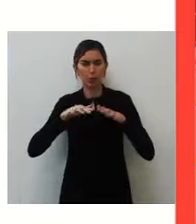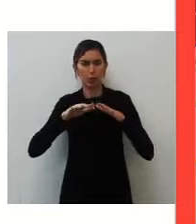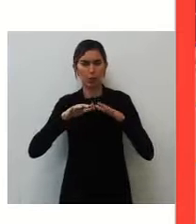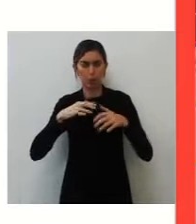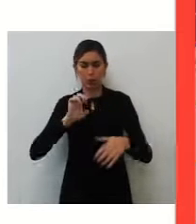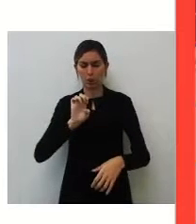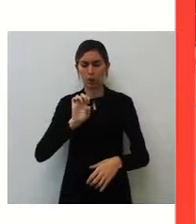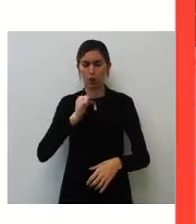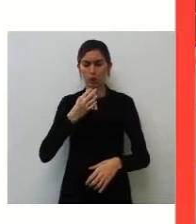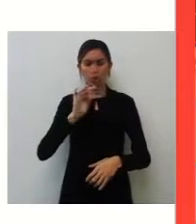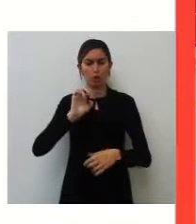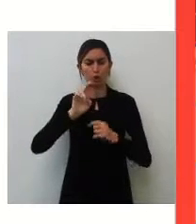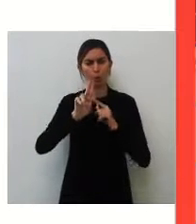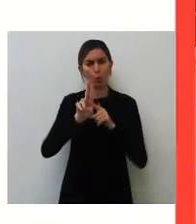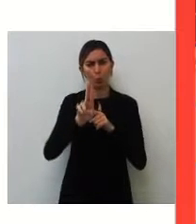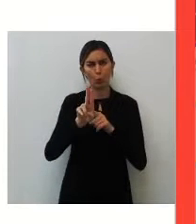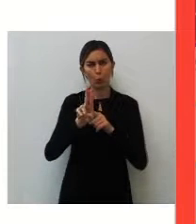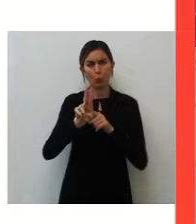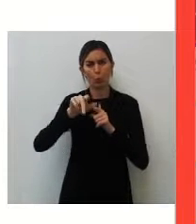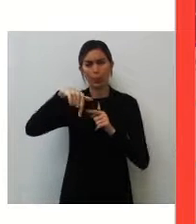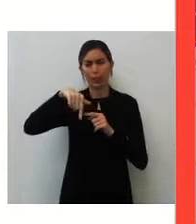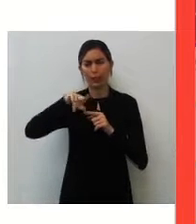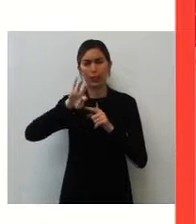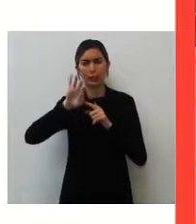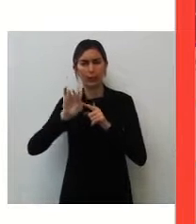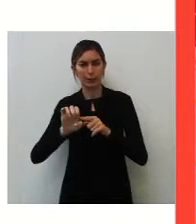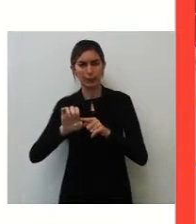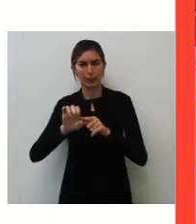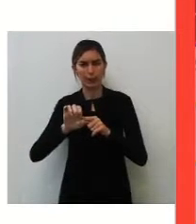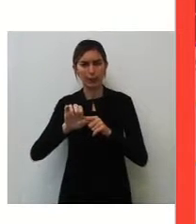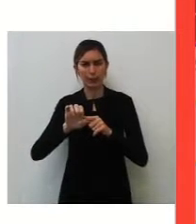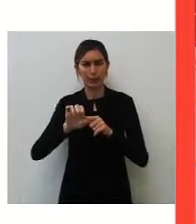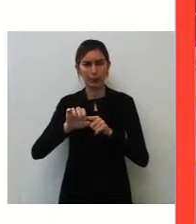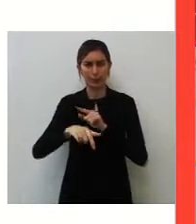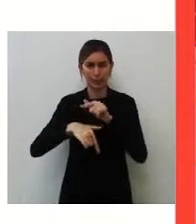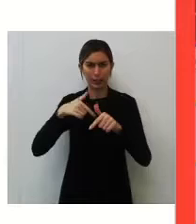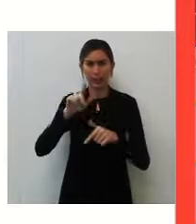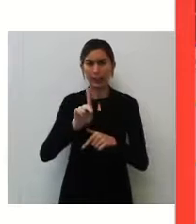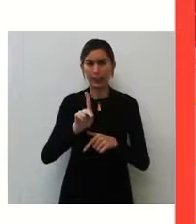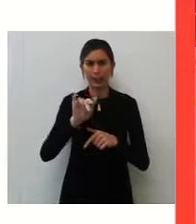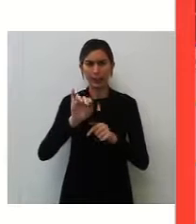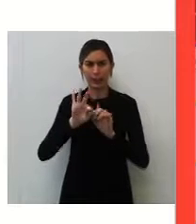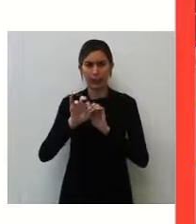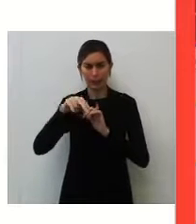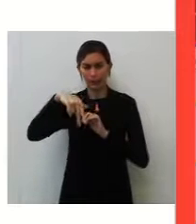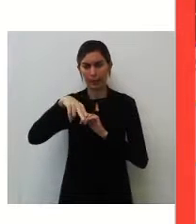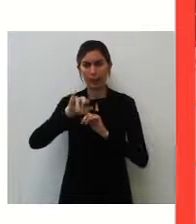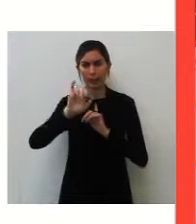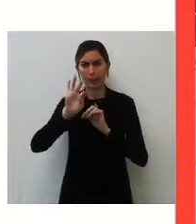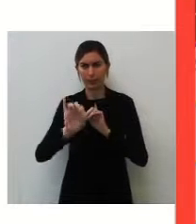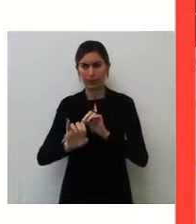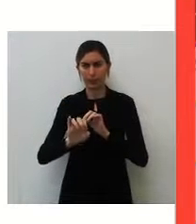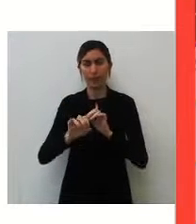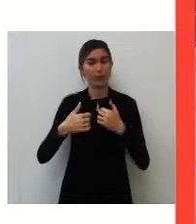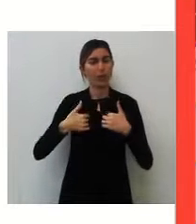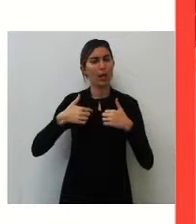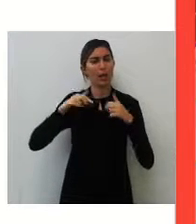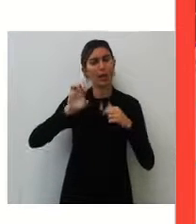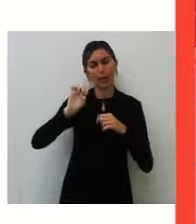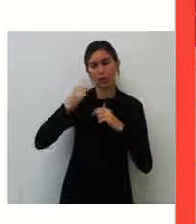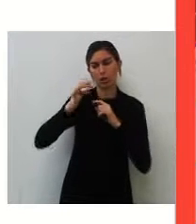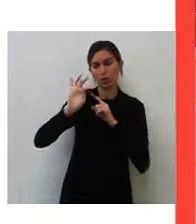quite com o serviço militar ler o disso a expressão kit ok agora se for